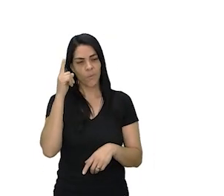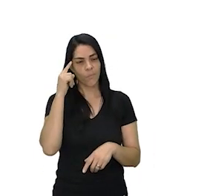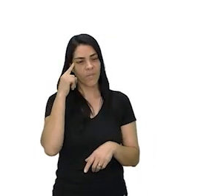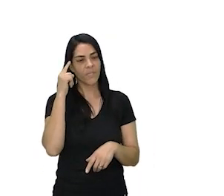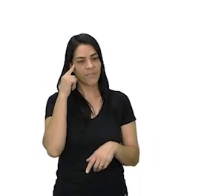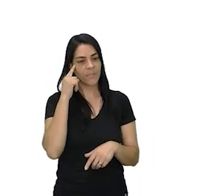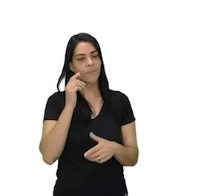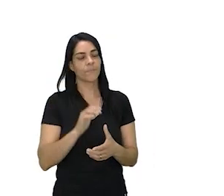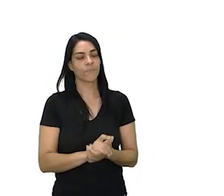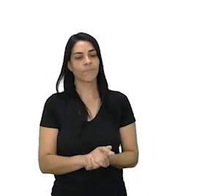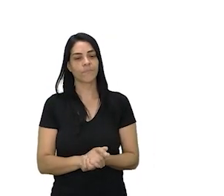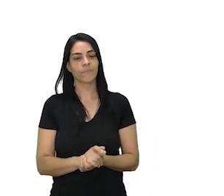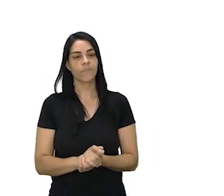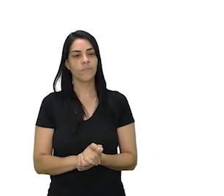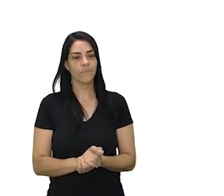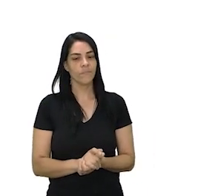pauta